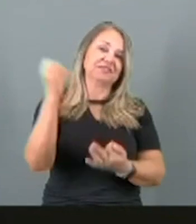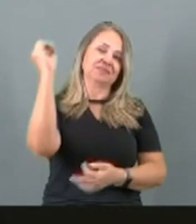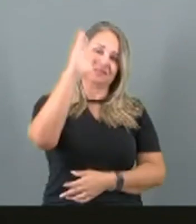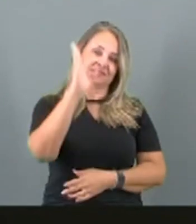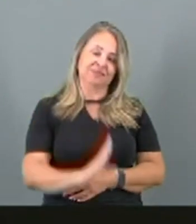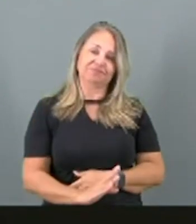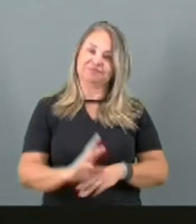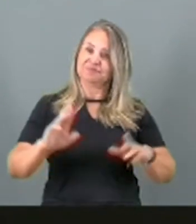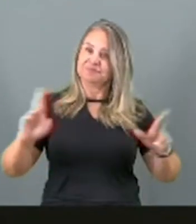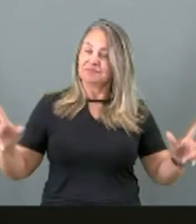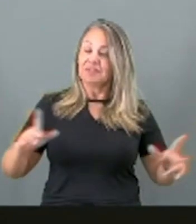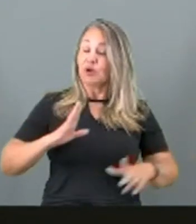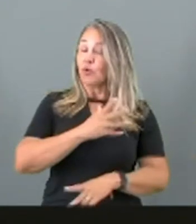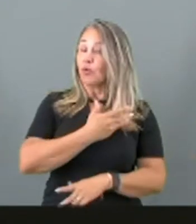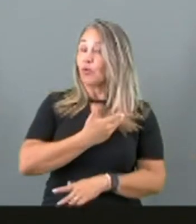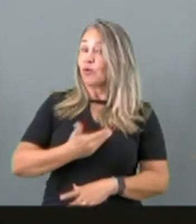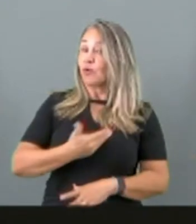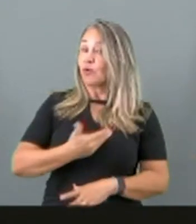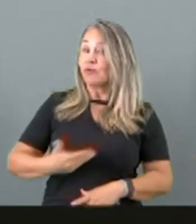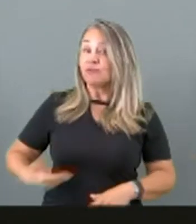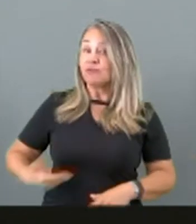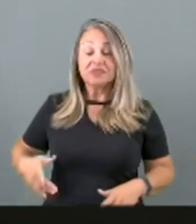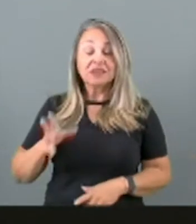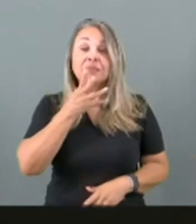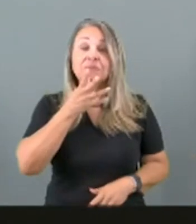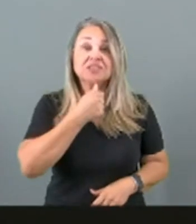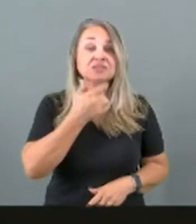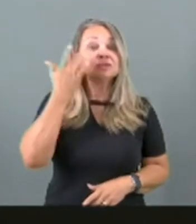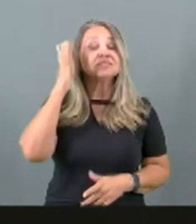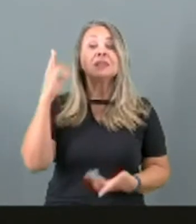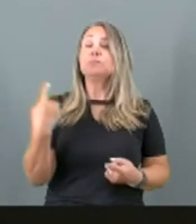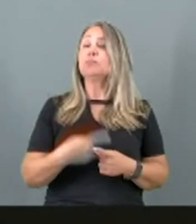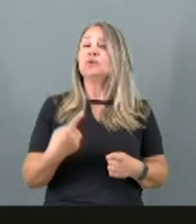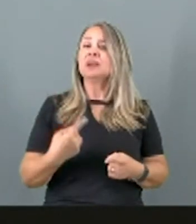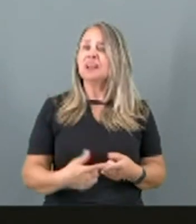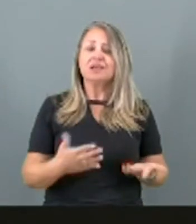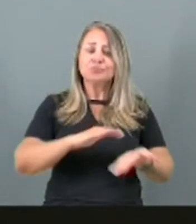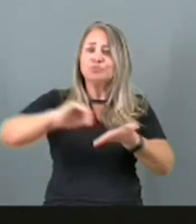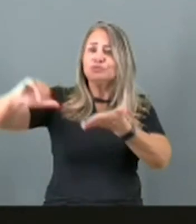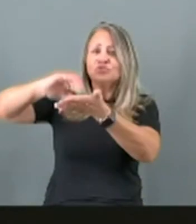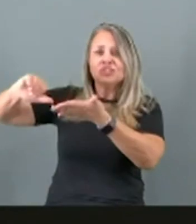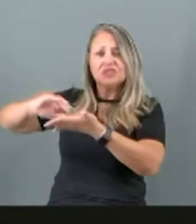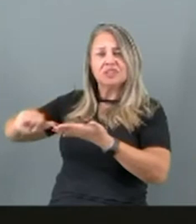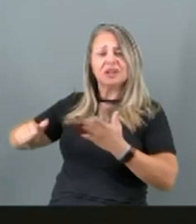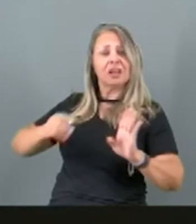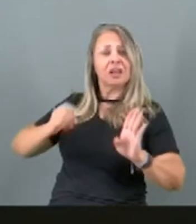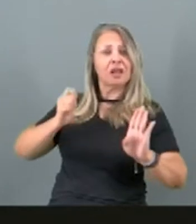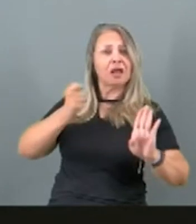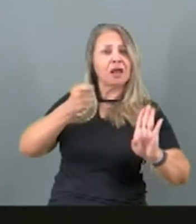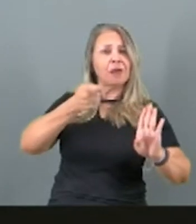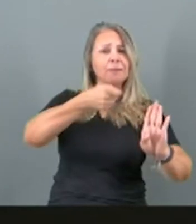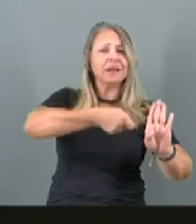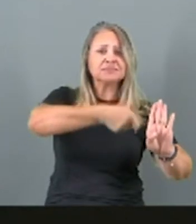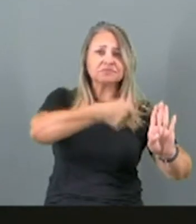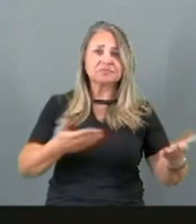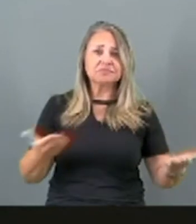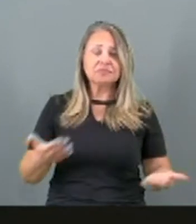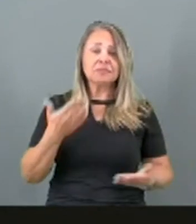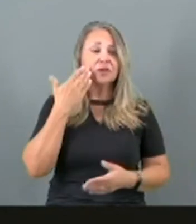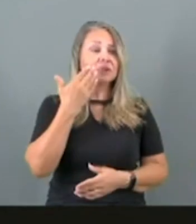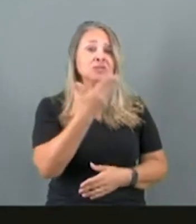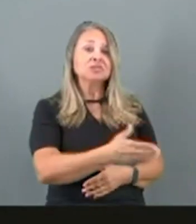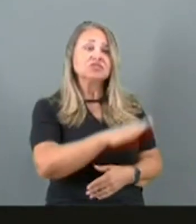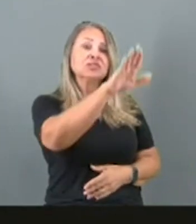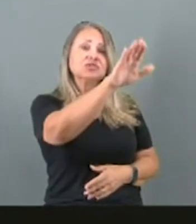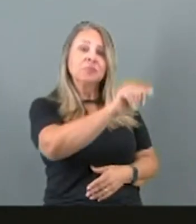o governo tá demorando eu não não tira do as B agora mesmo convocar o jogador